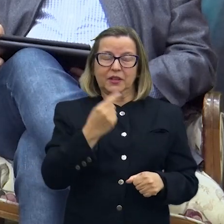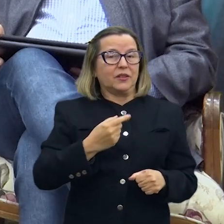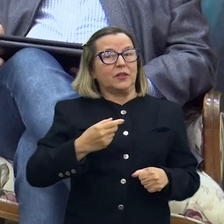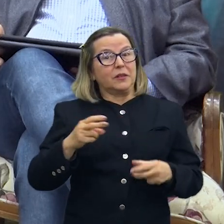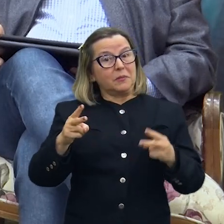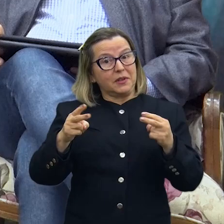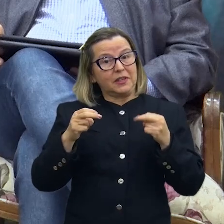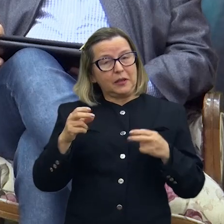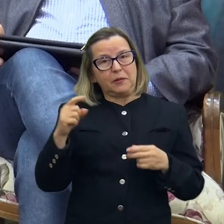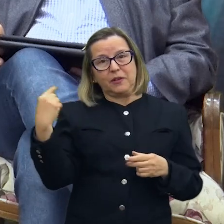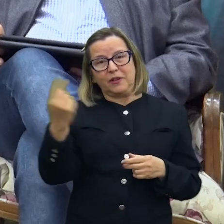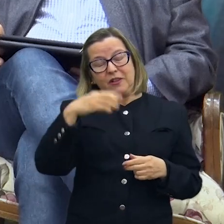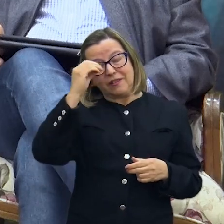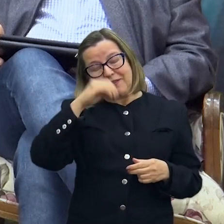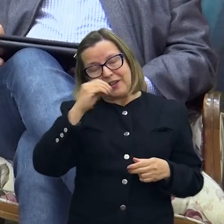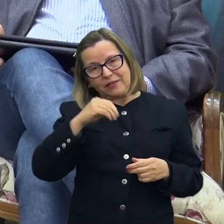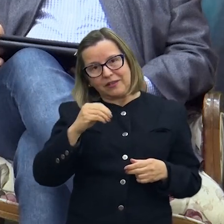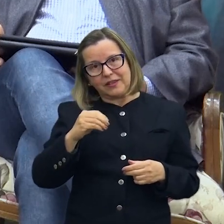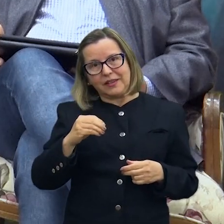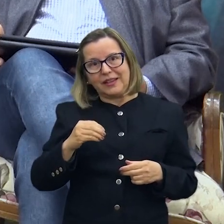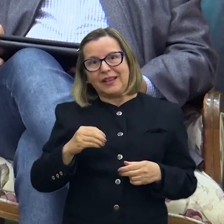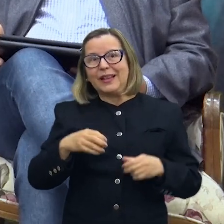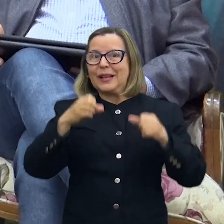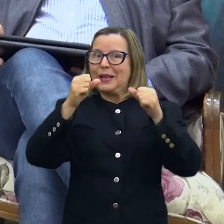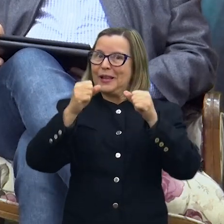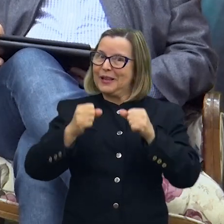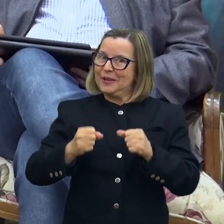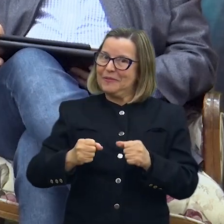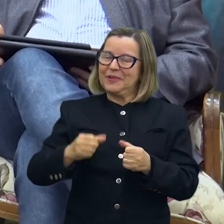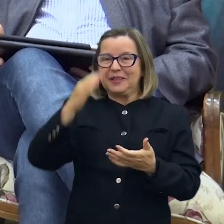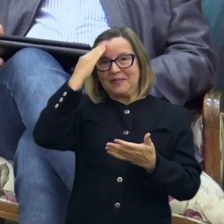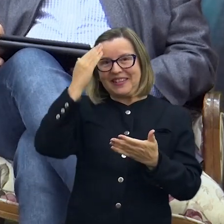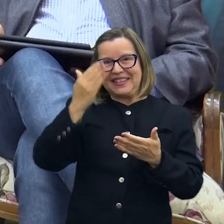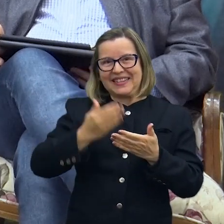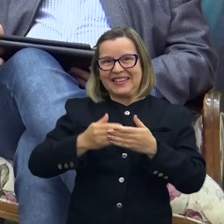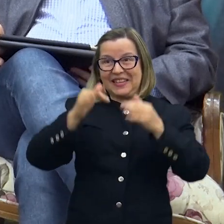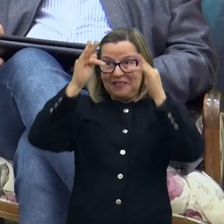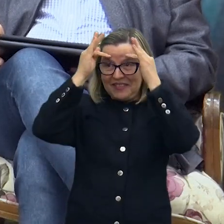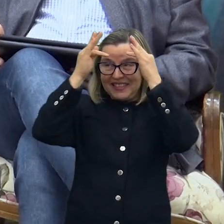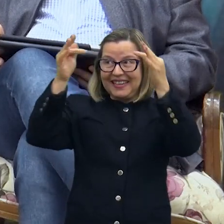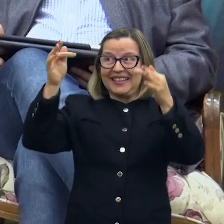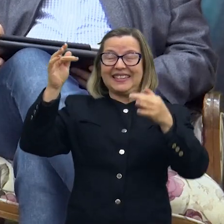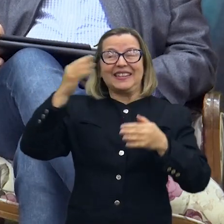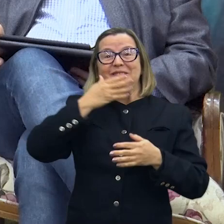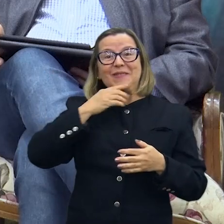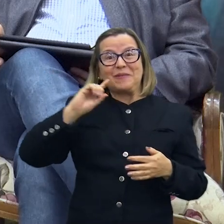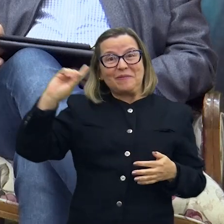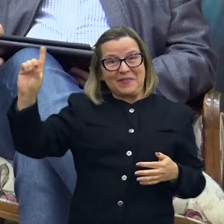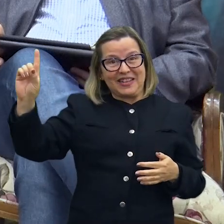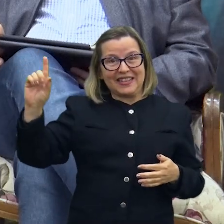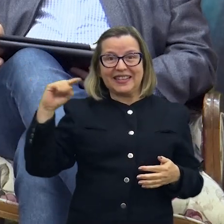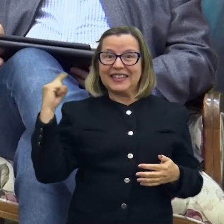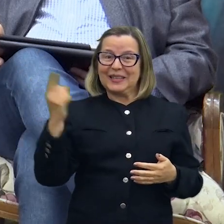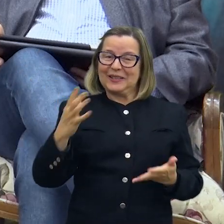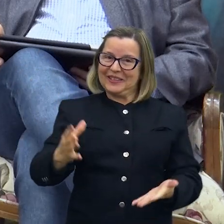falibilidade e podemos reconhecer a fidelidade do Pai e nos sustentar. Que bom.